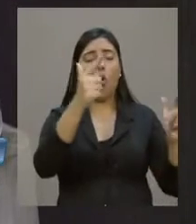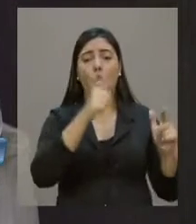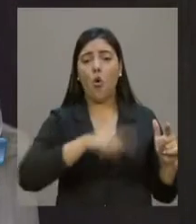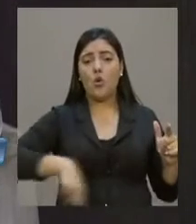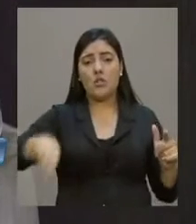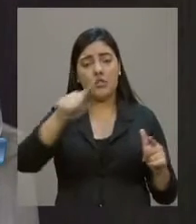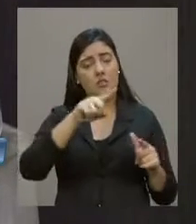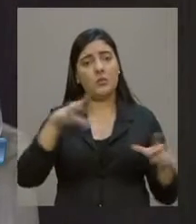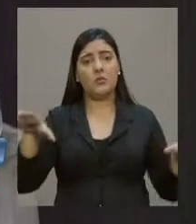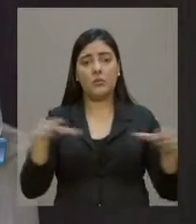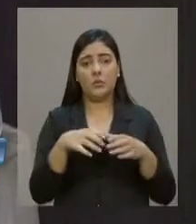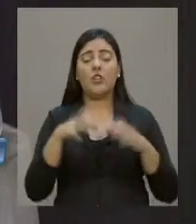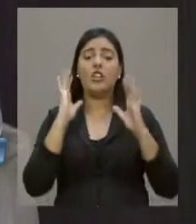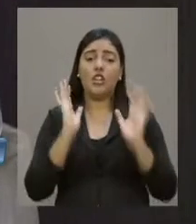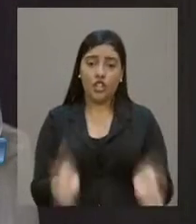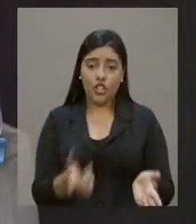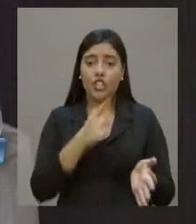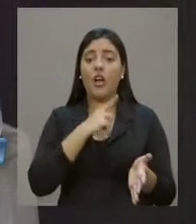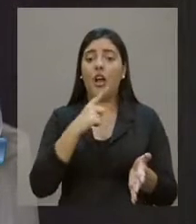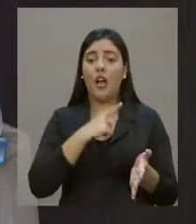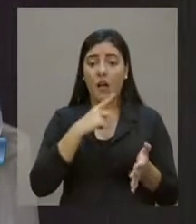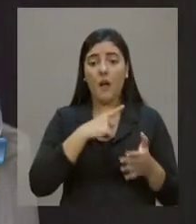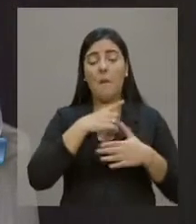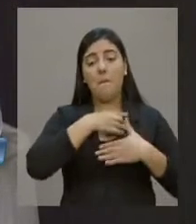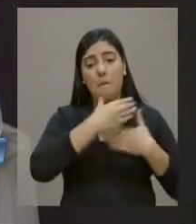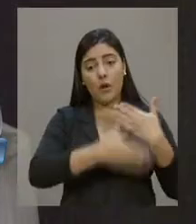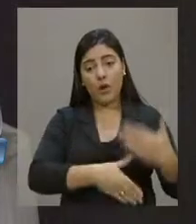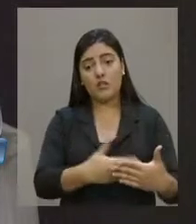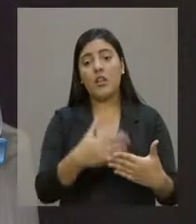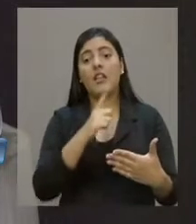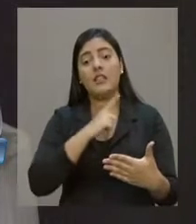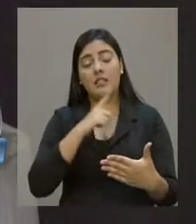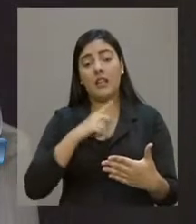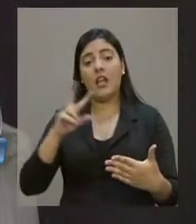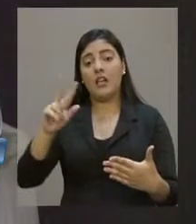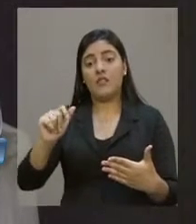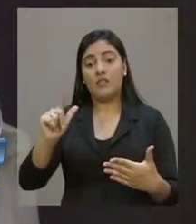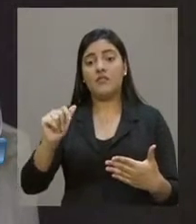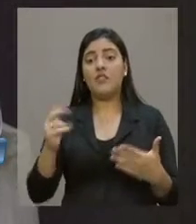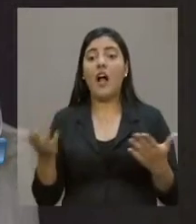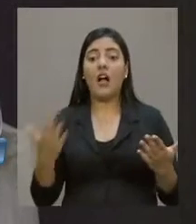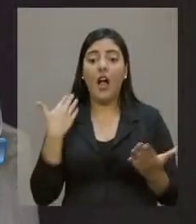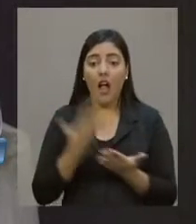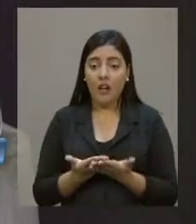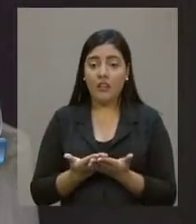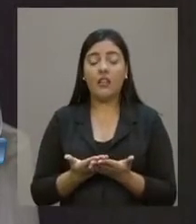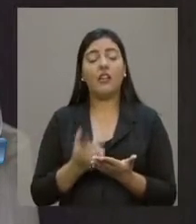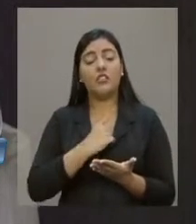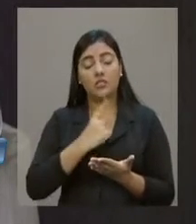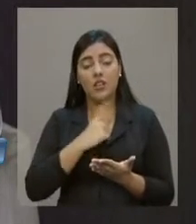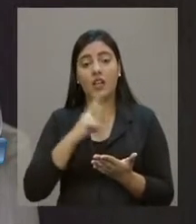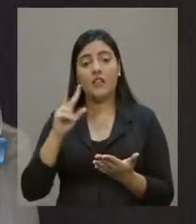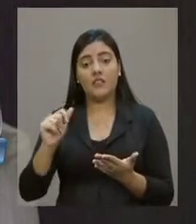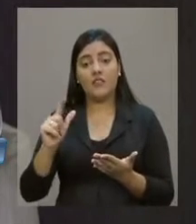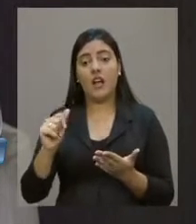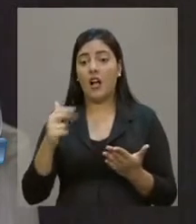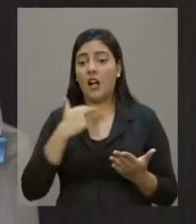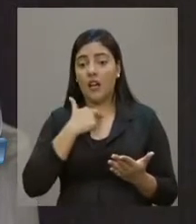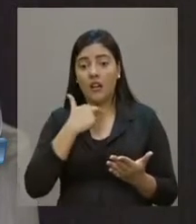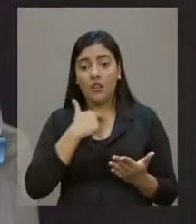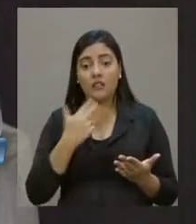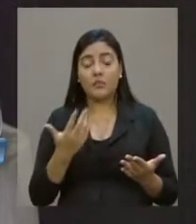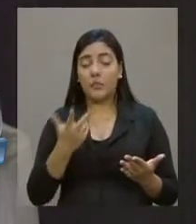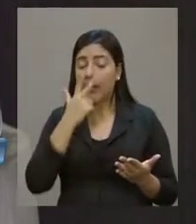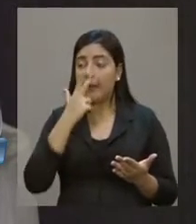aos demais. Já tinha havido o processo de seleção e havia vagas sobrantes. Havia vagas não ocupadas,